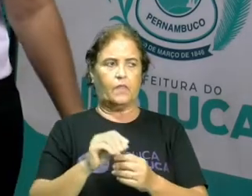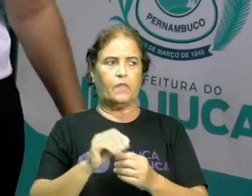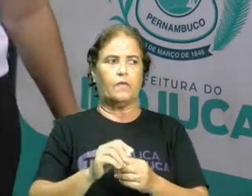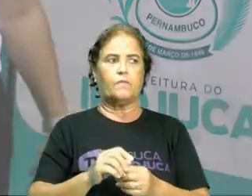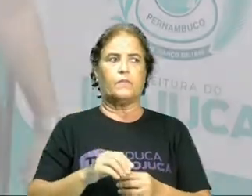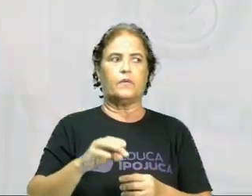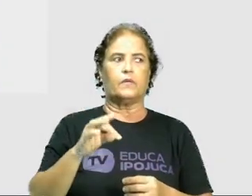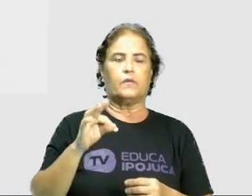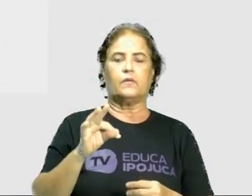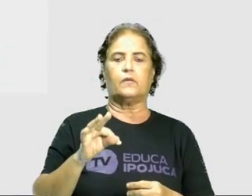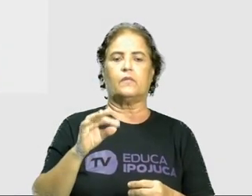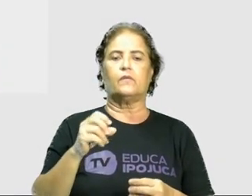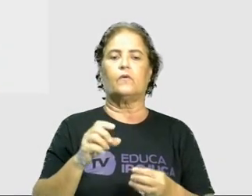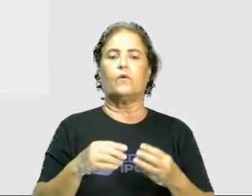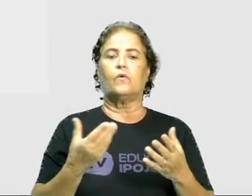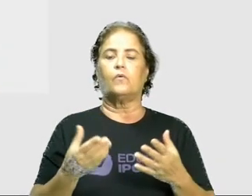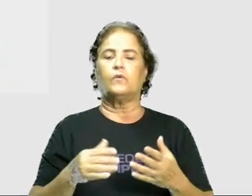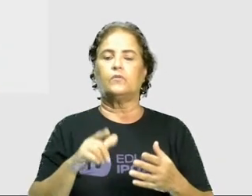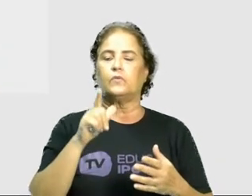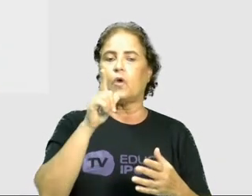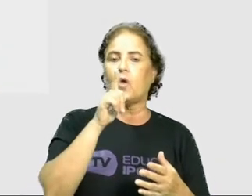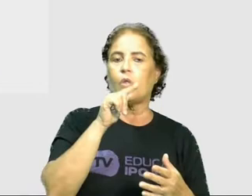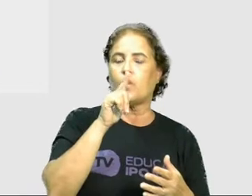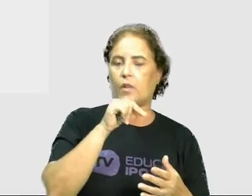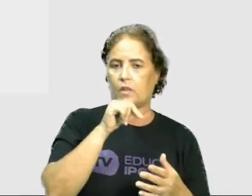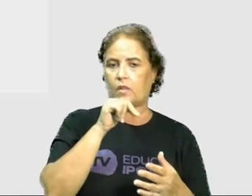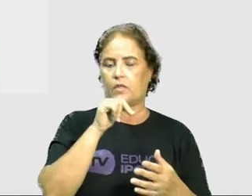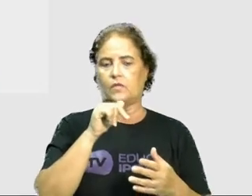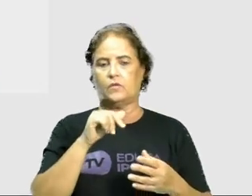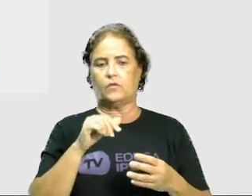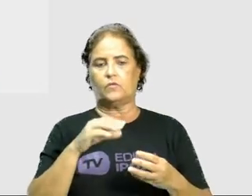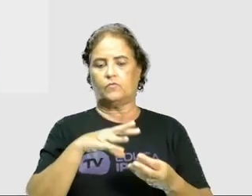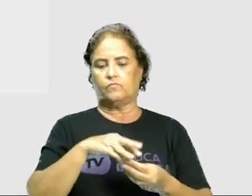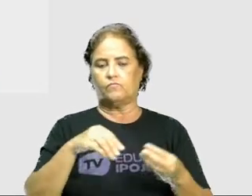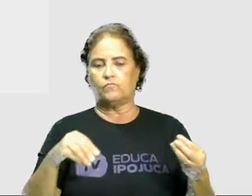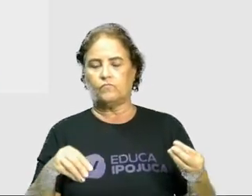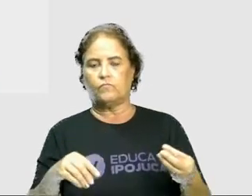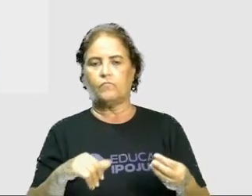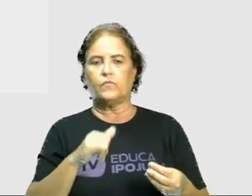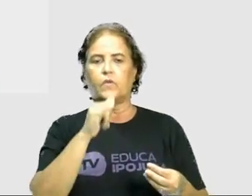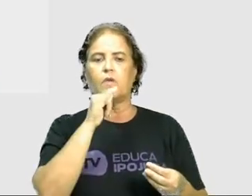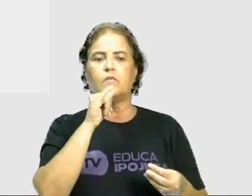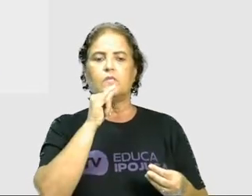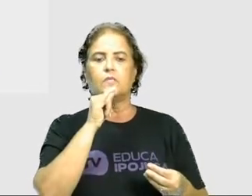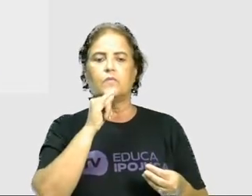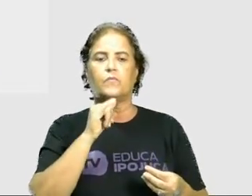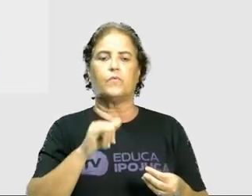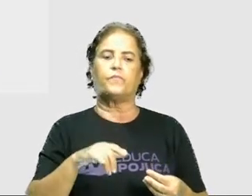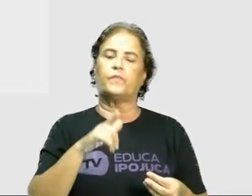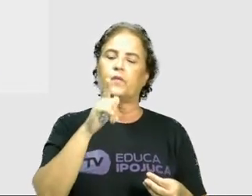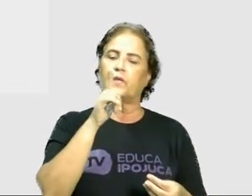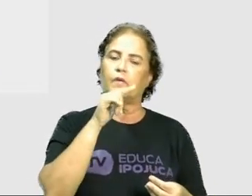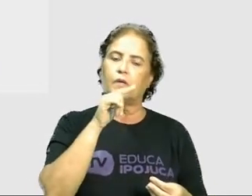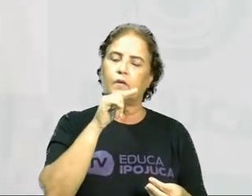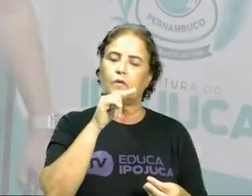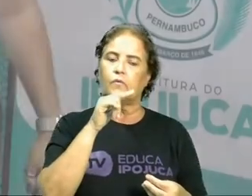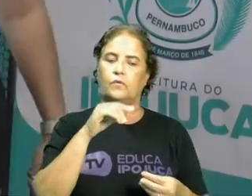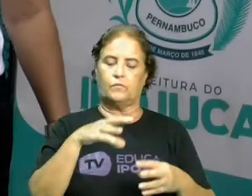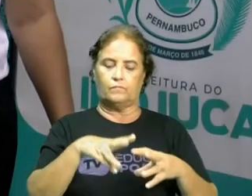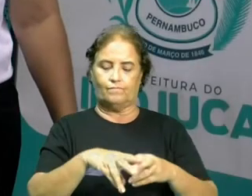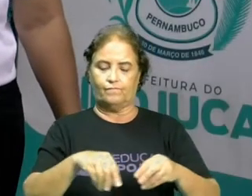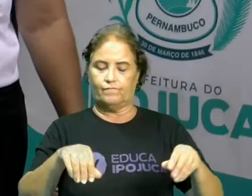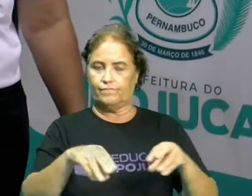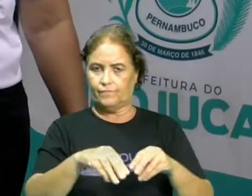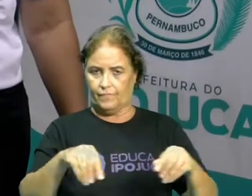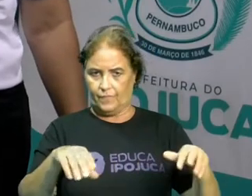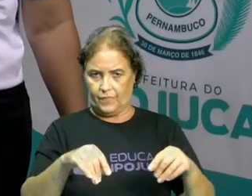É quando eu tenho um líquido misturado com um sólido, como água e terra. Então, eu vou deixar ela descansar, que aí é que entra